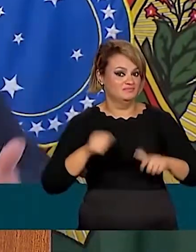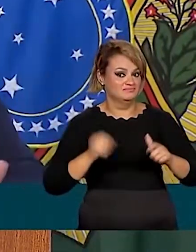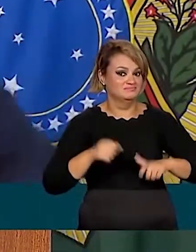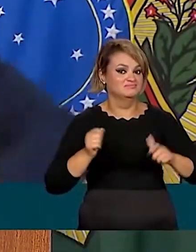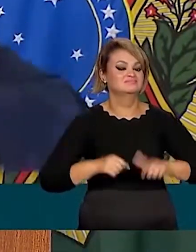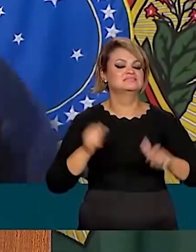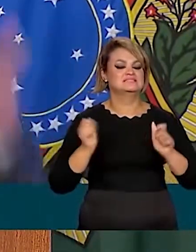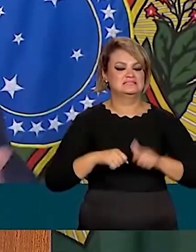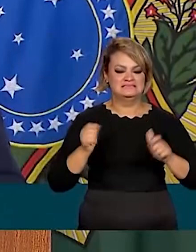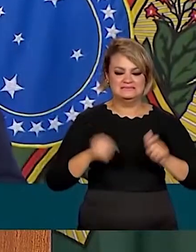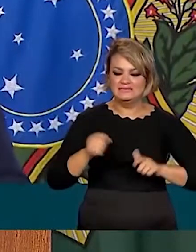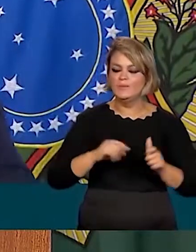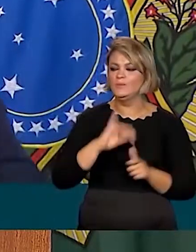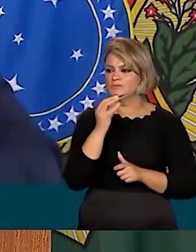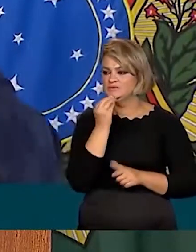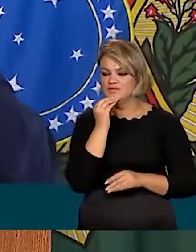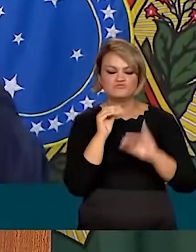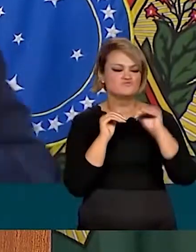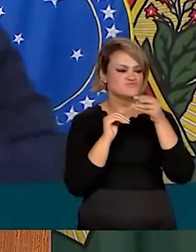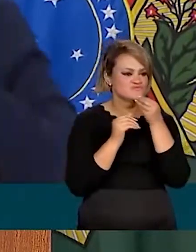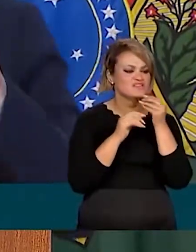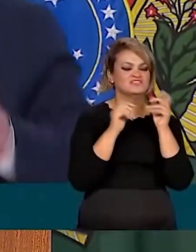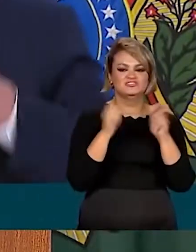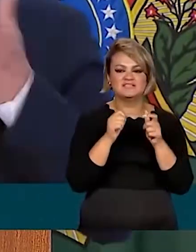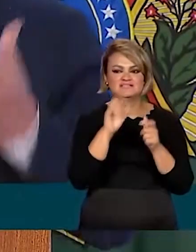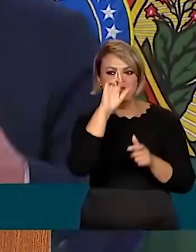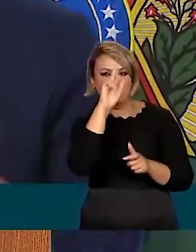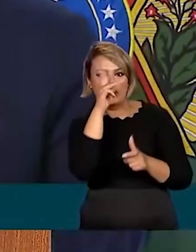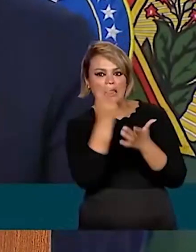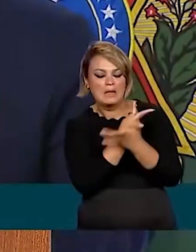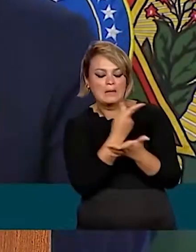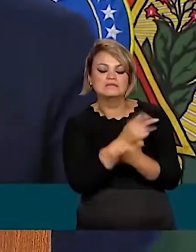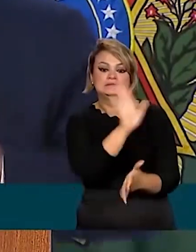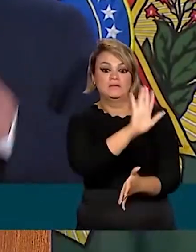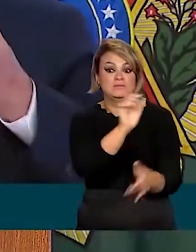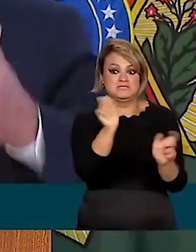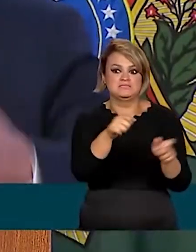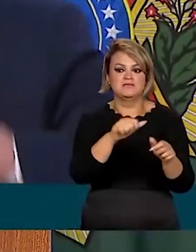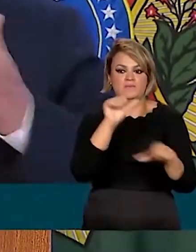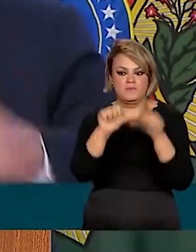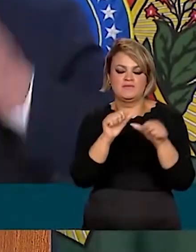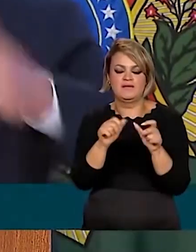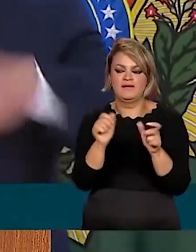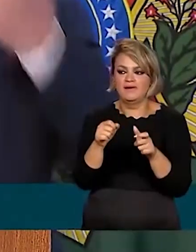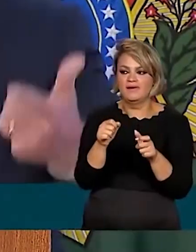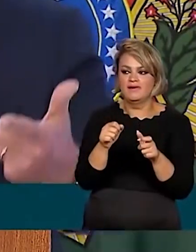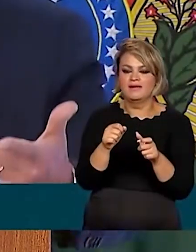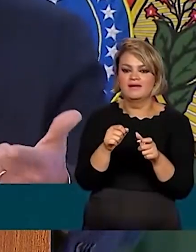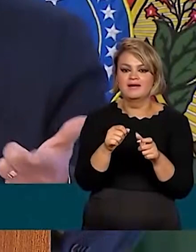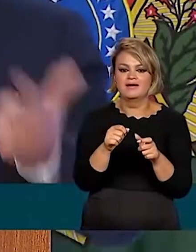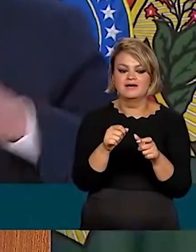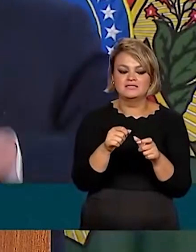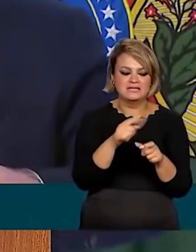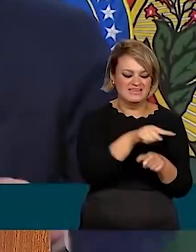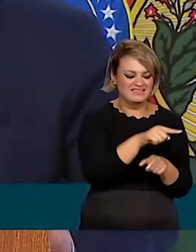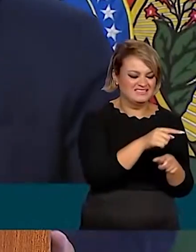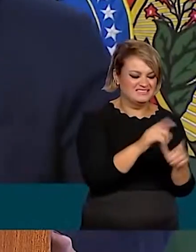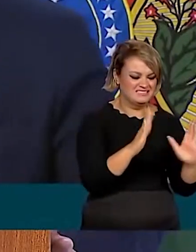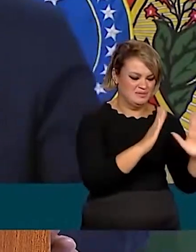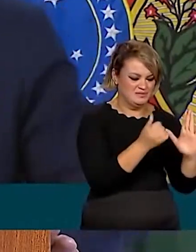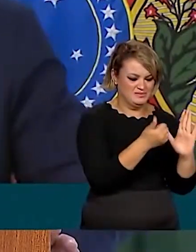mais chances e mais chances. Cada erro que a gente cometer, a gente vai ter sempre 100 dias para a